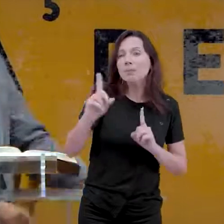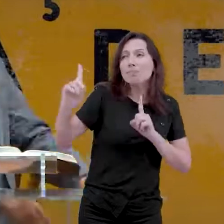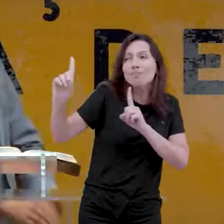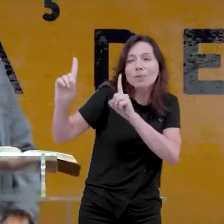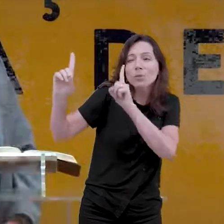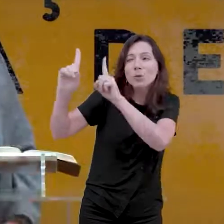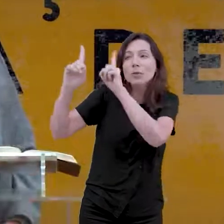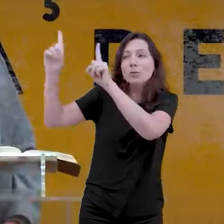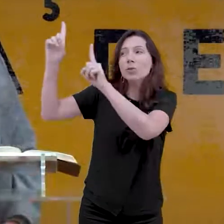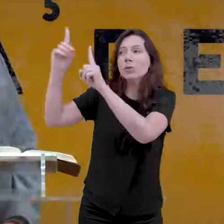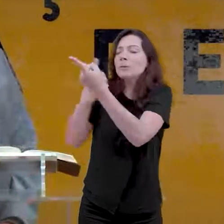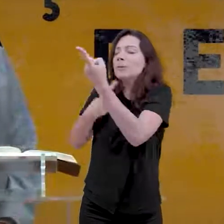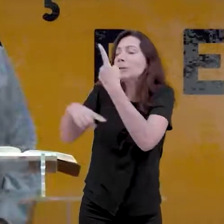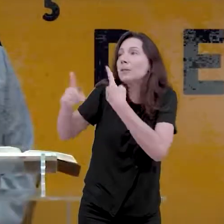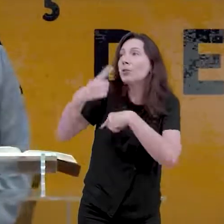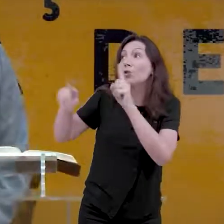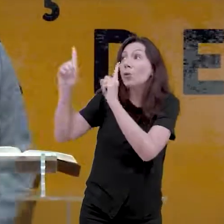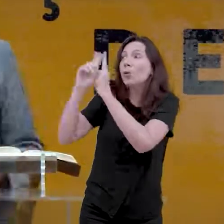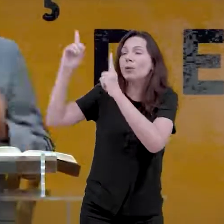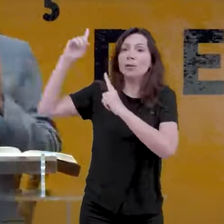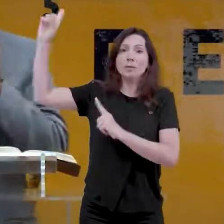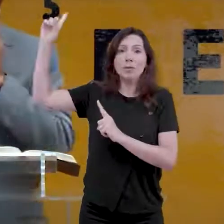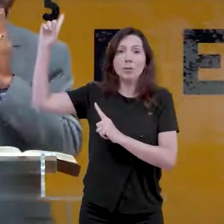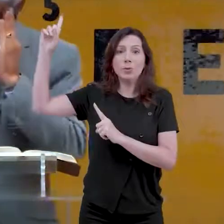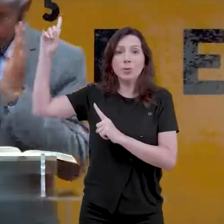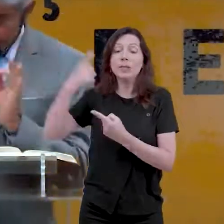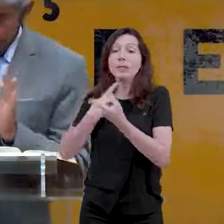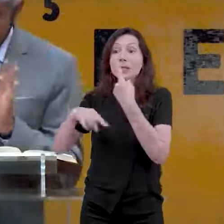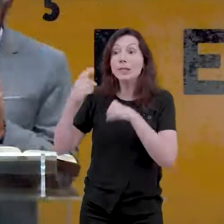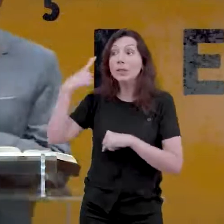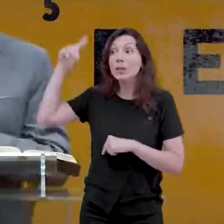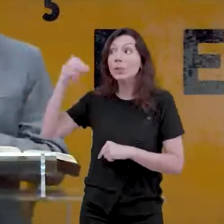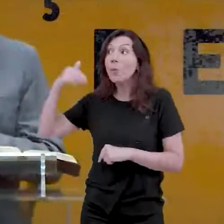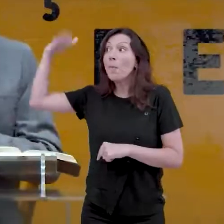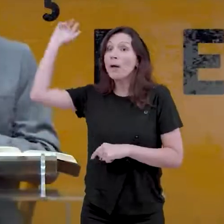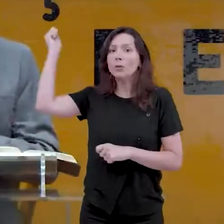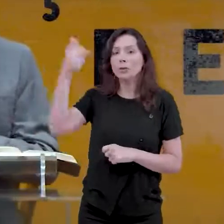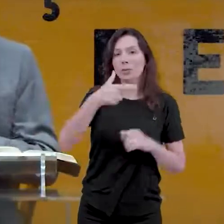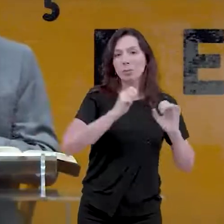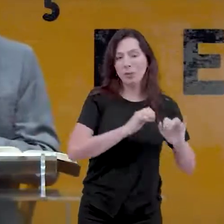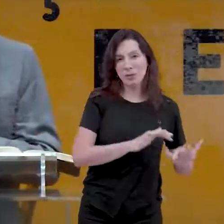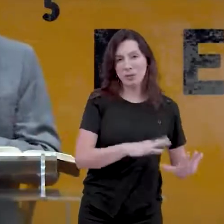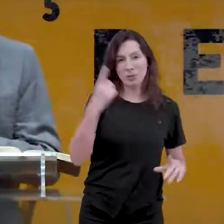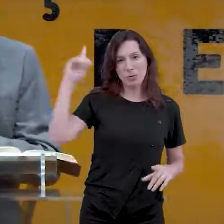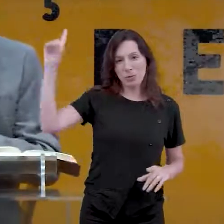as próprias bênçãos de Deus. E eu quero destacar aqui alguns pontos. Primeiro, esse homem está